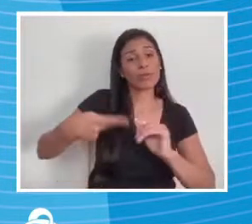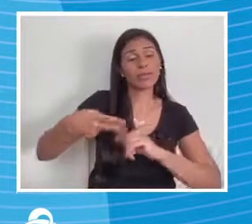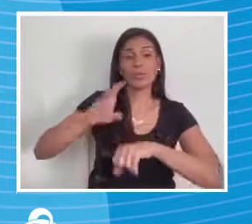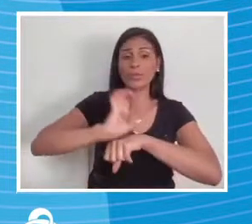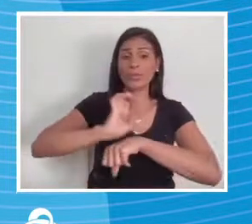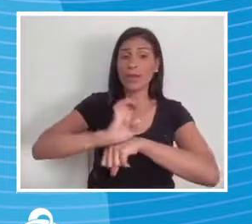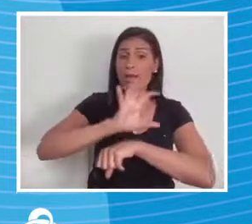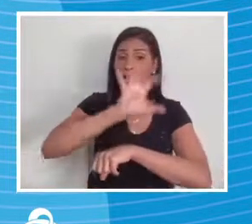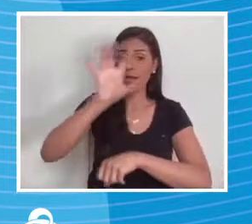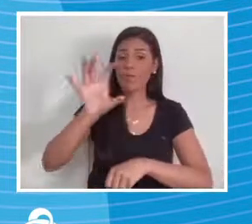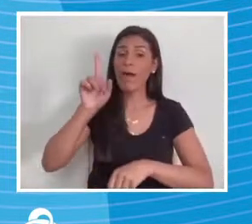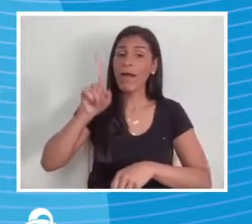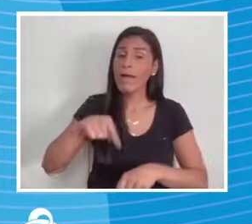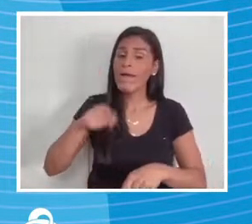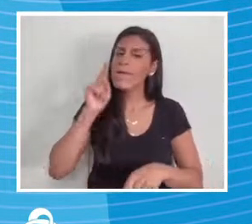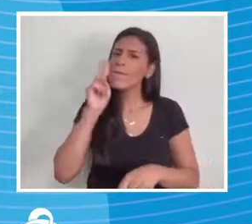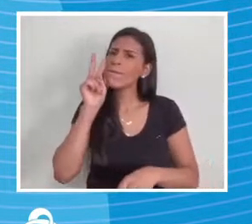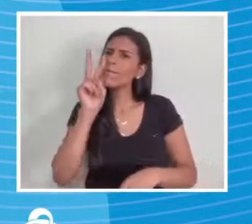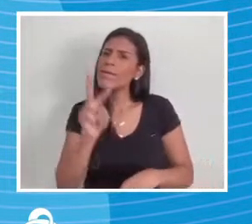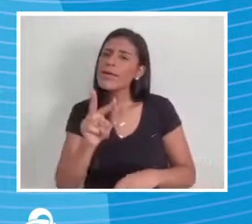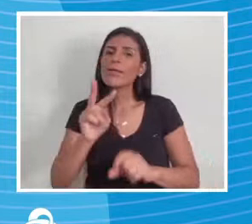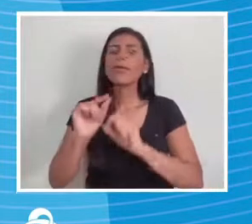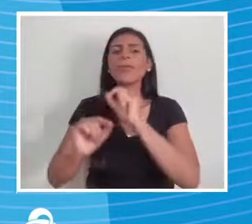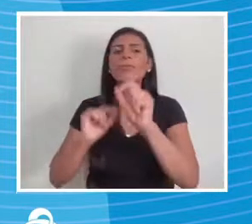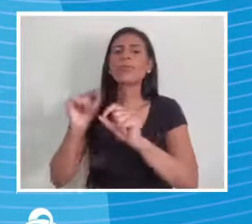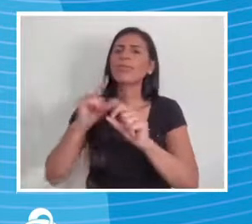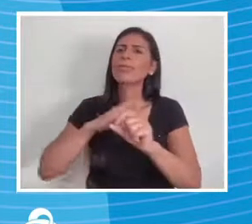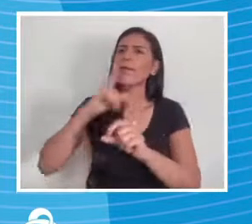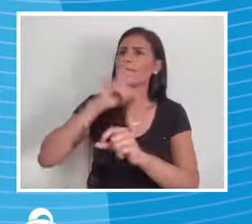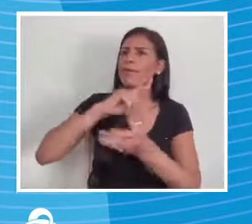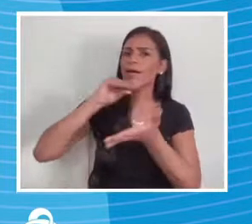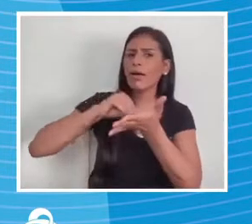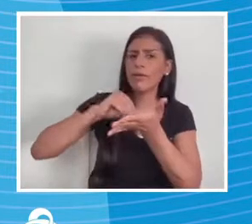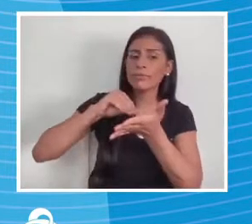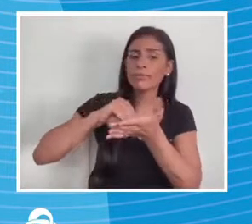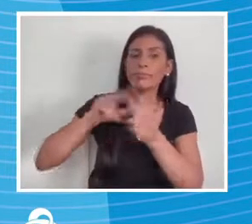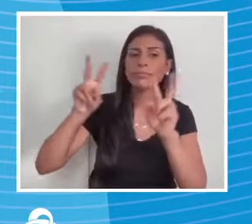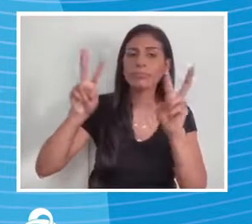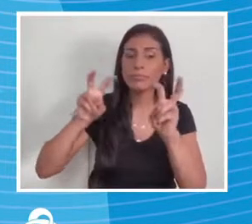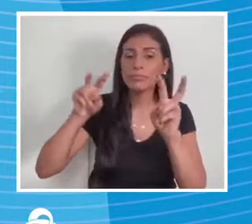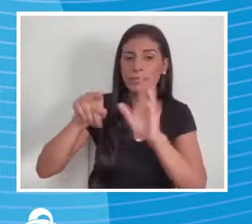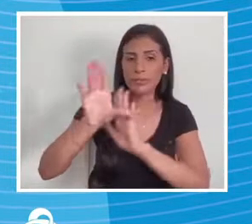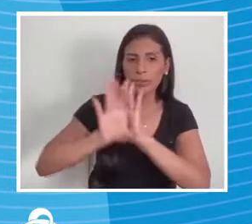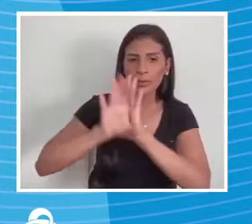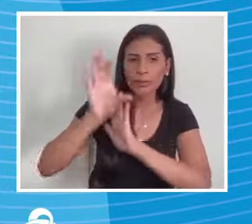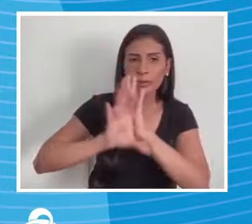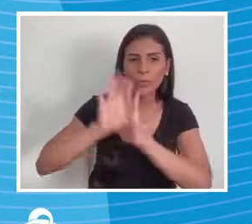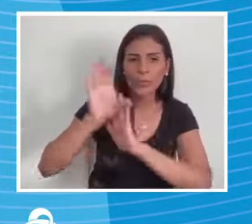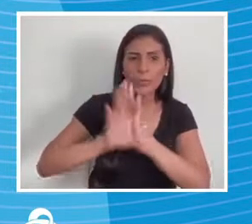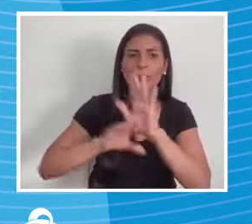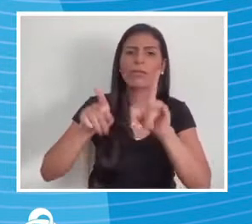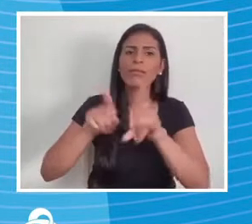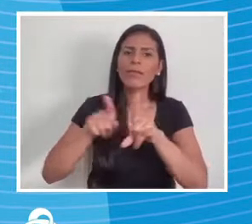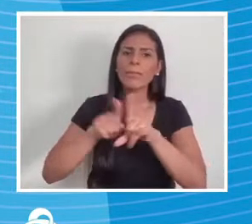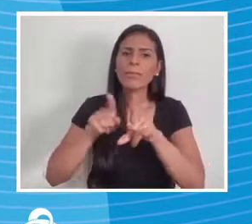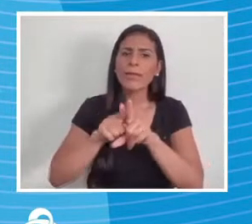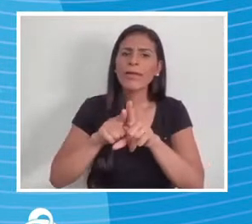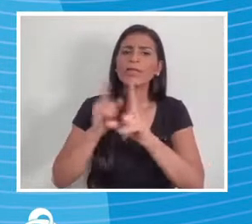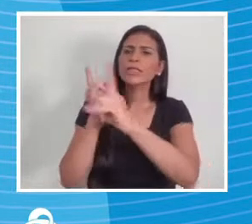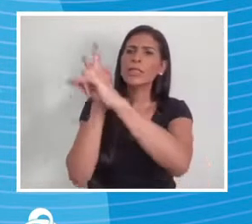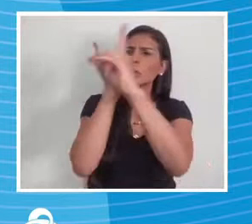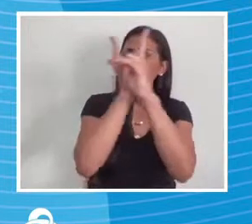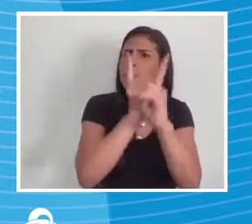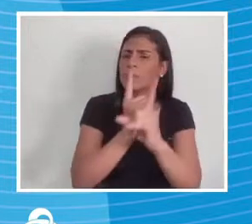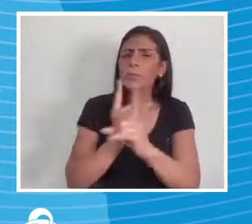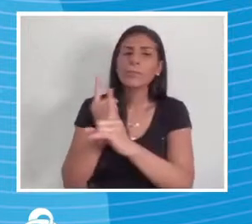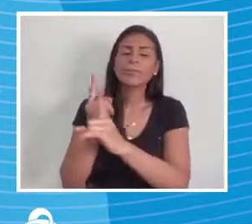lacunas relacionadas a certos temas do currículo, conseguir mapear em que nível, onde estão os estudantes, como já foi dito pela